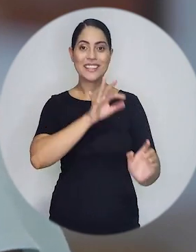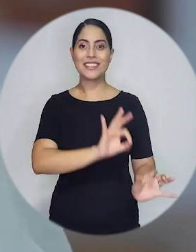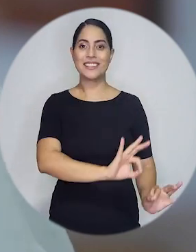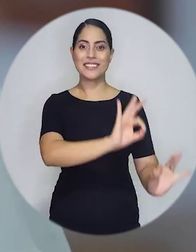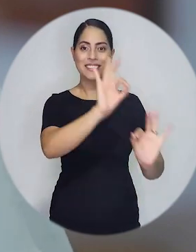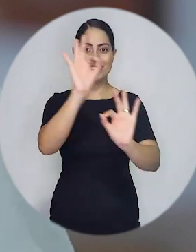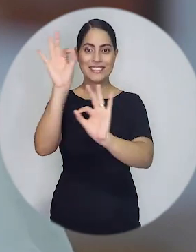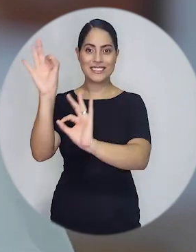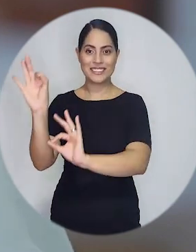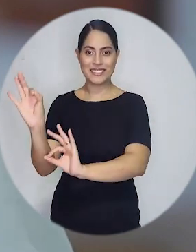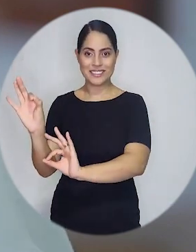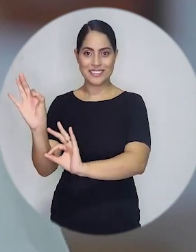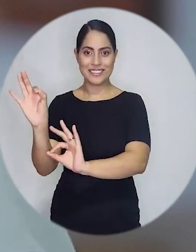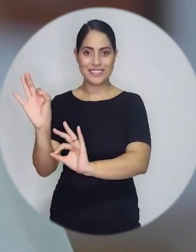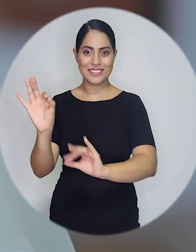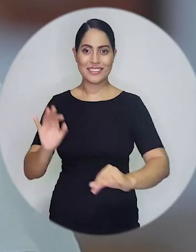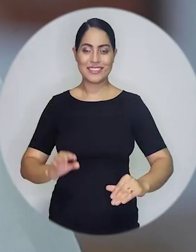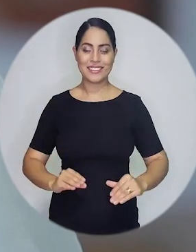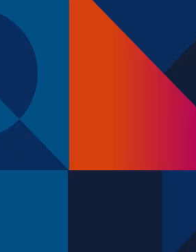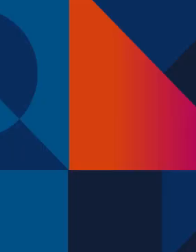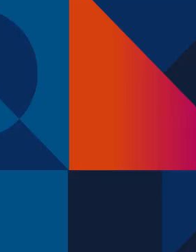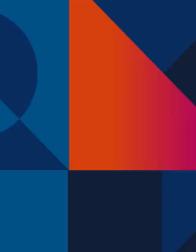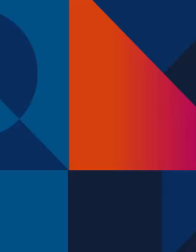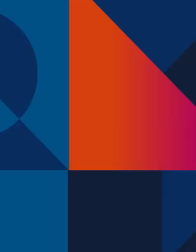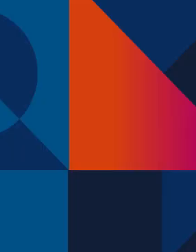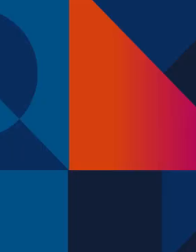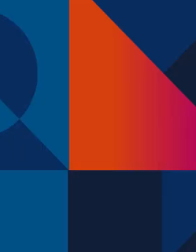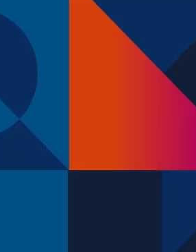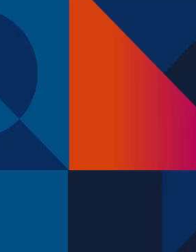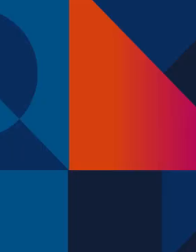convidado. Então fique com a gente, já estamos no ar.